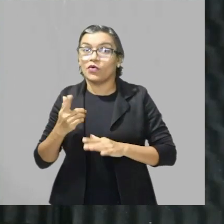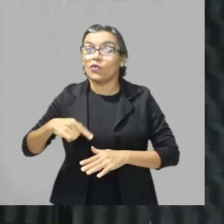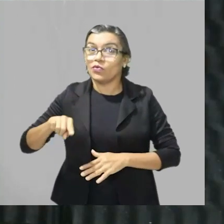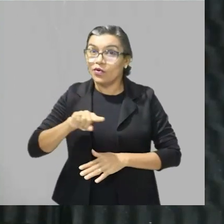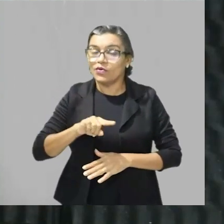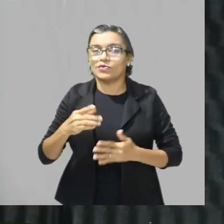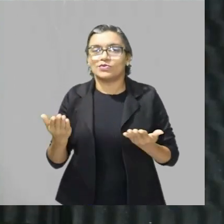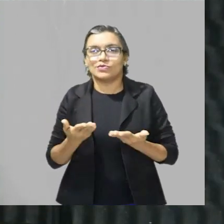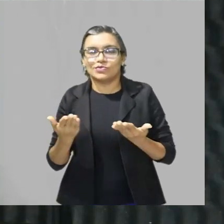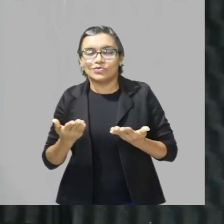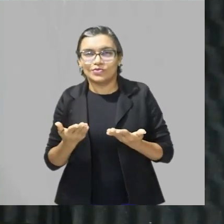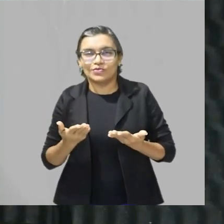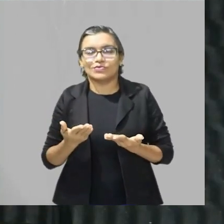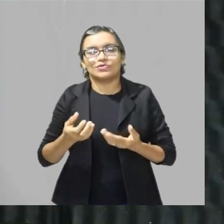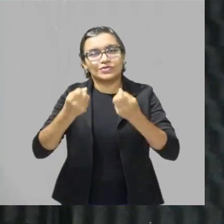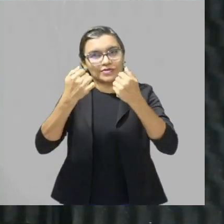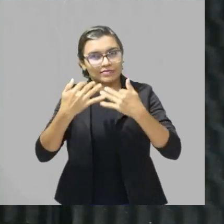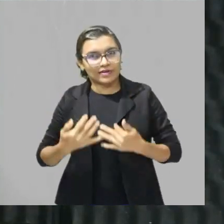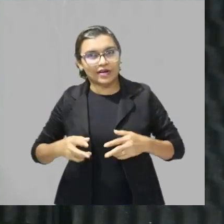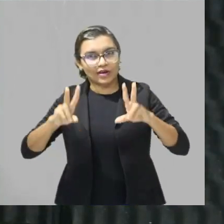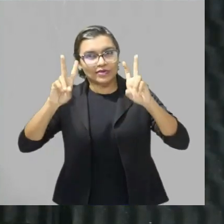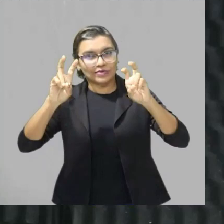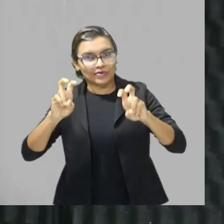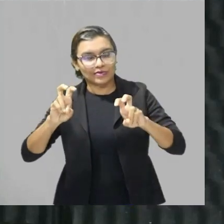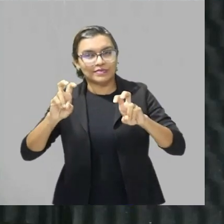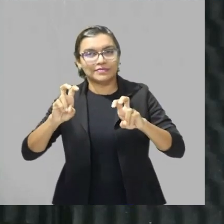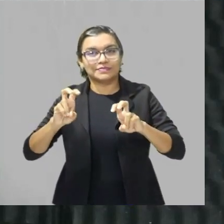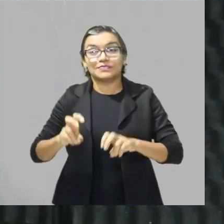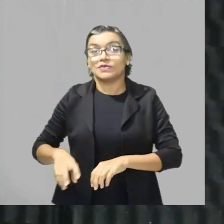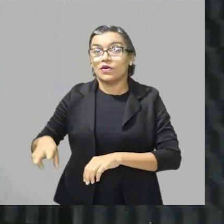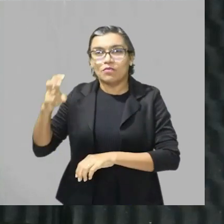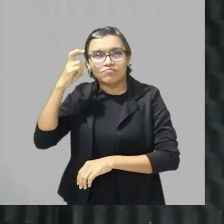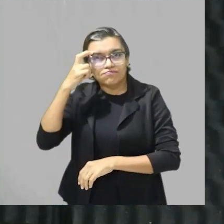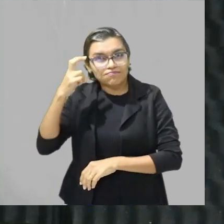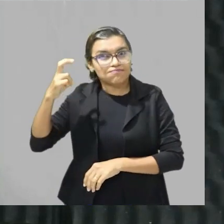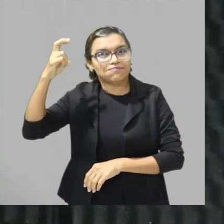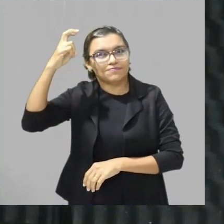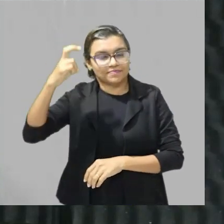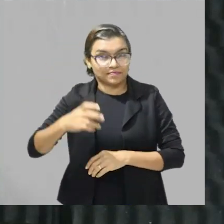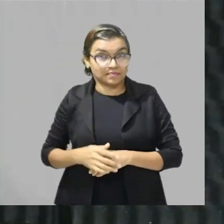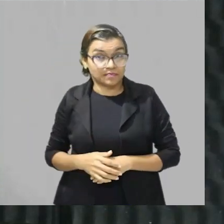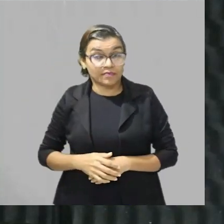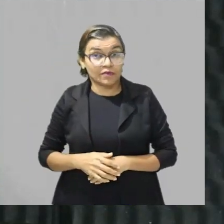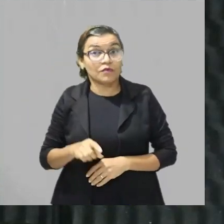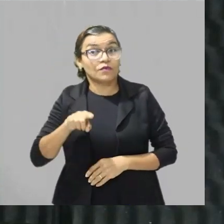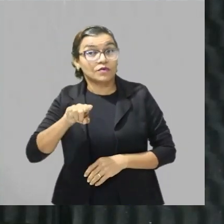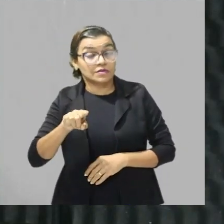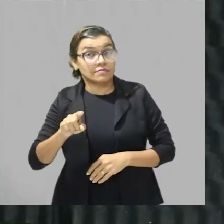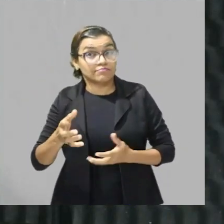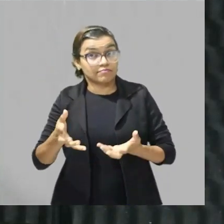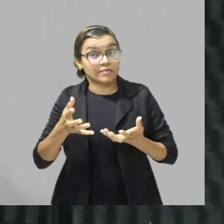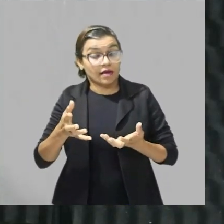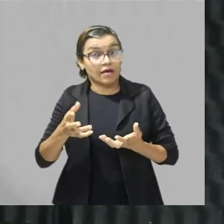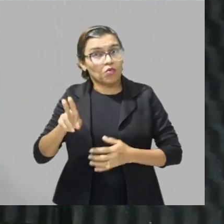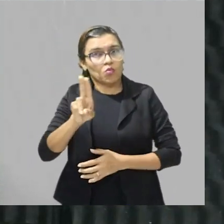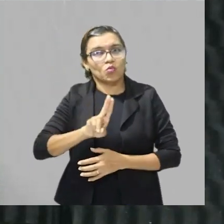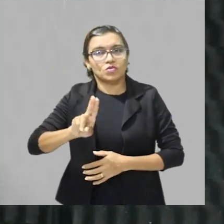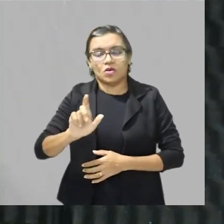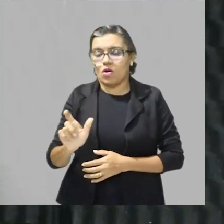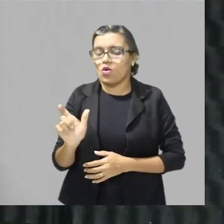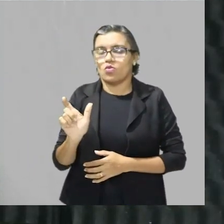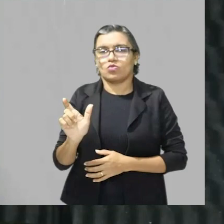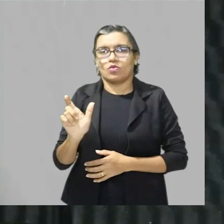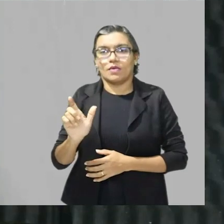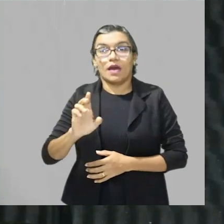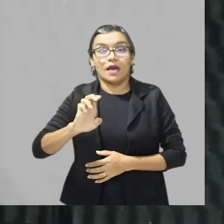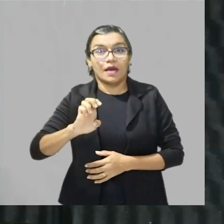sobre conhecimento teoria do conhecimento que tem um nome muito legal né se você quiser aí utilizar o nome bacana